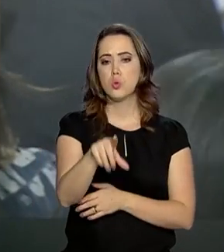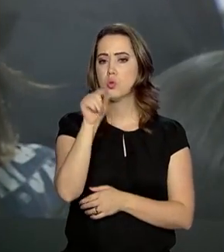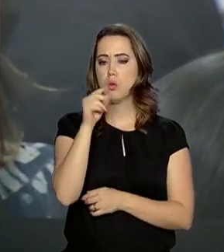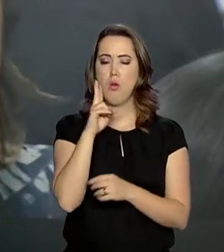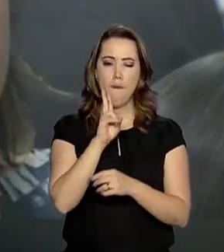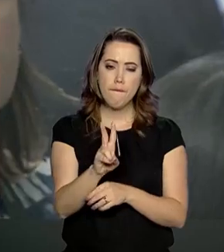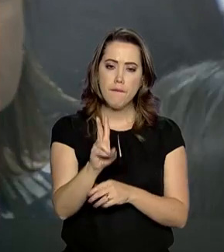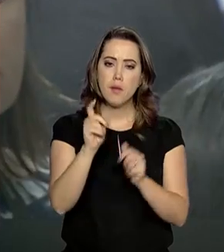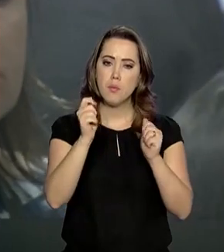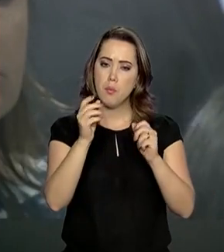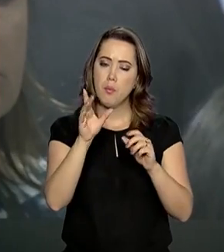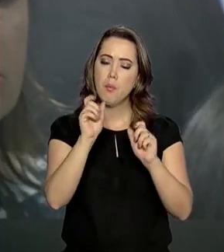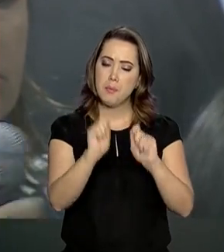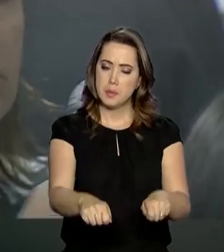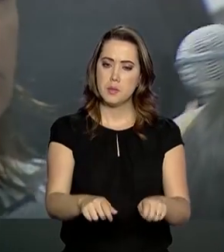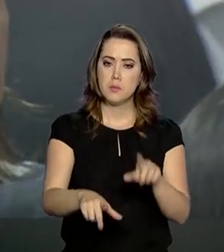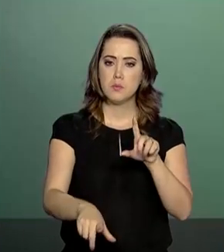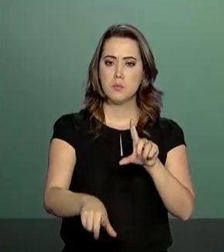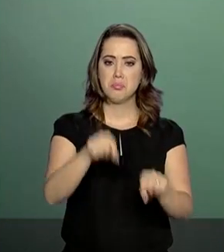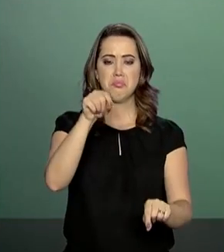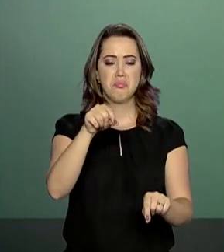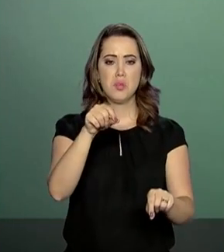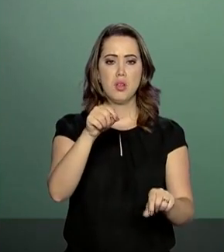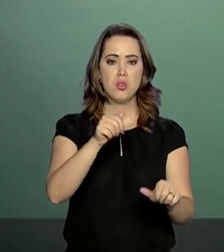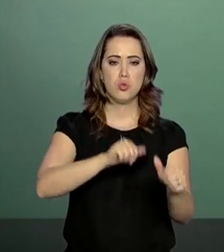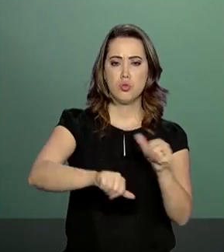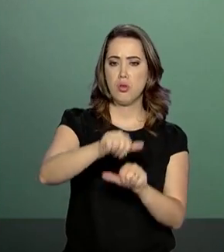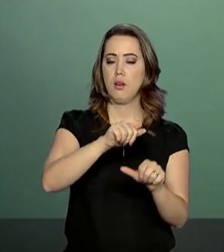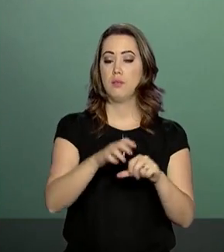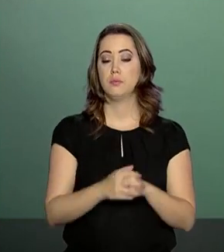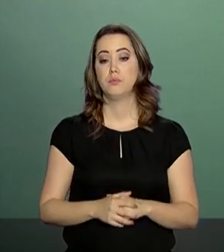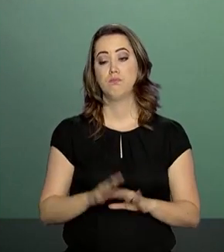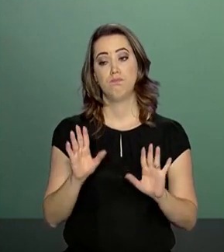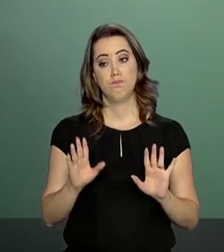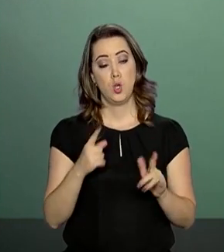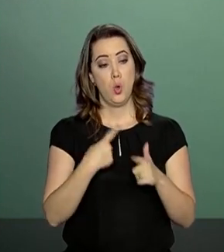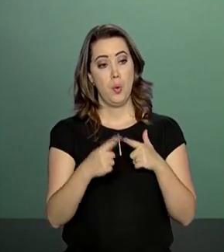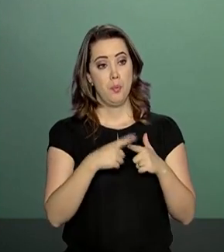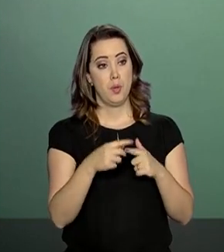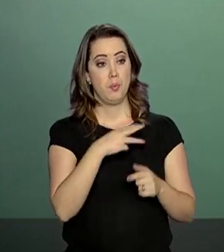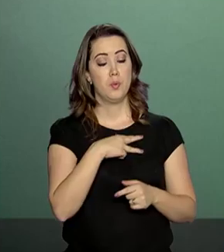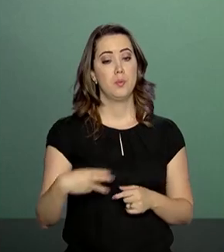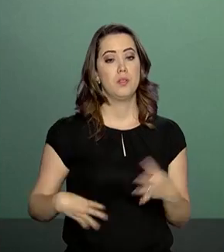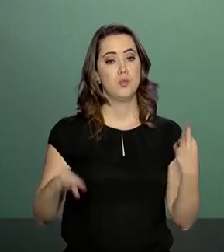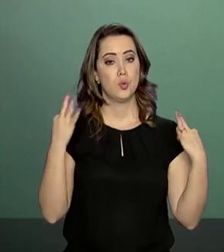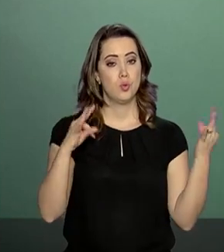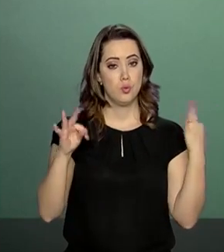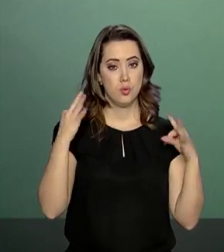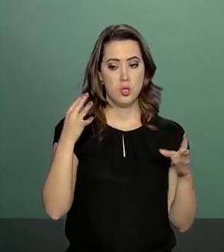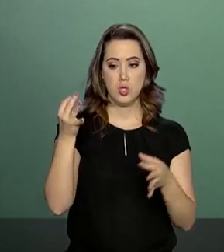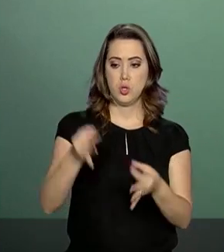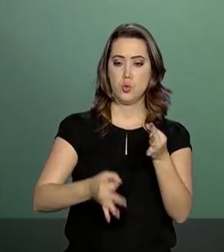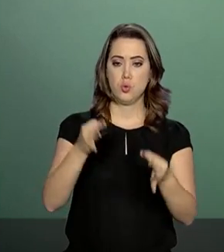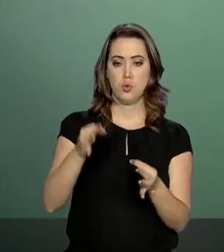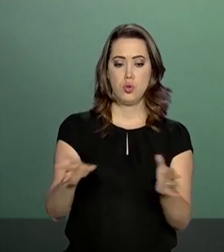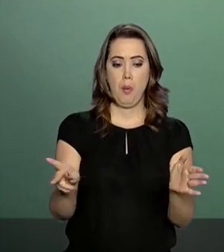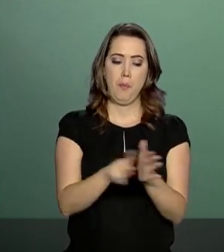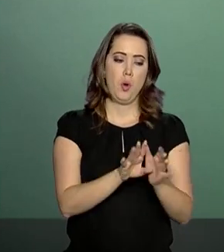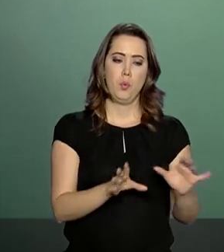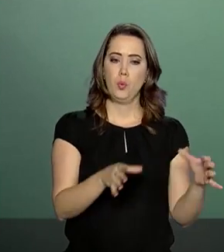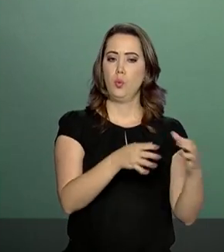avalia a possibilidade de uma substituição as questões referentes ao Ministro do Turismo sobre o ponto de vista judicial cabem ao foro